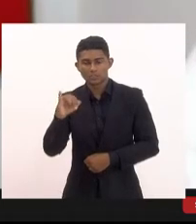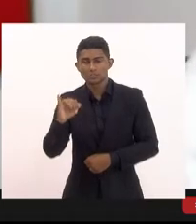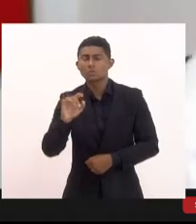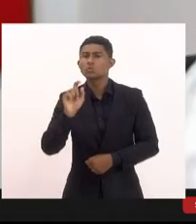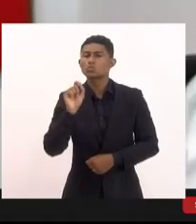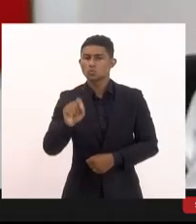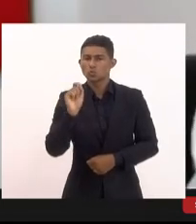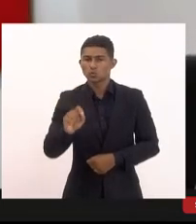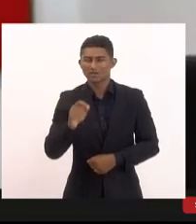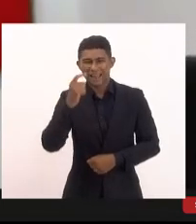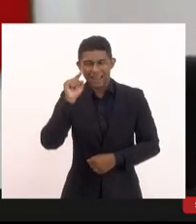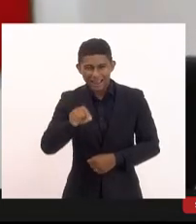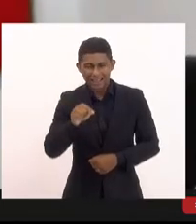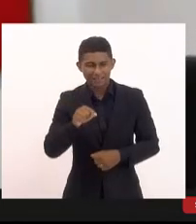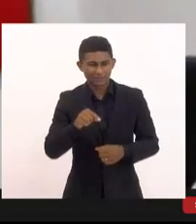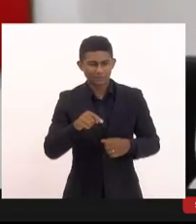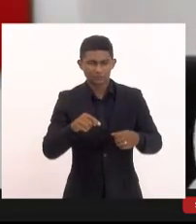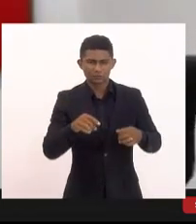de Assistência Estudantil,